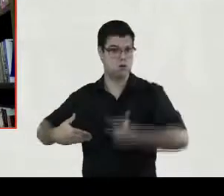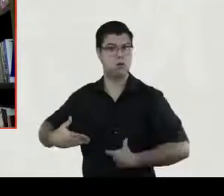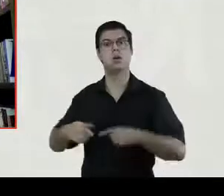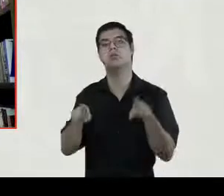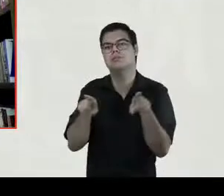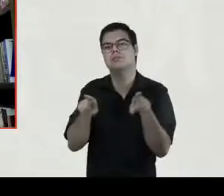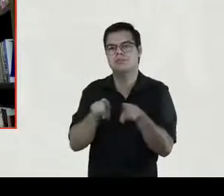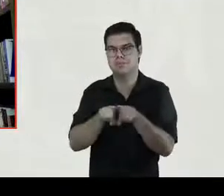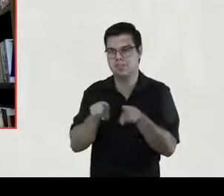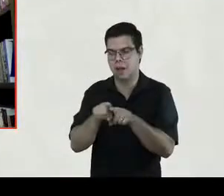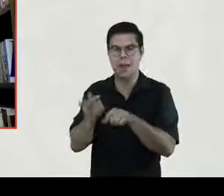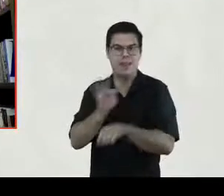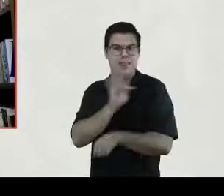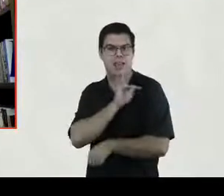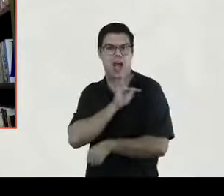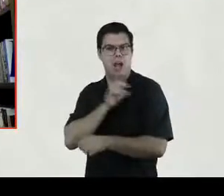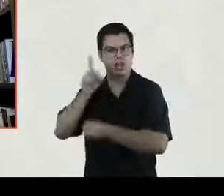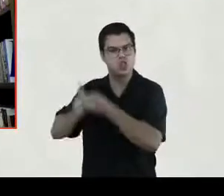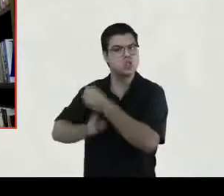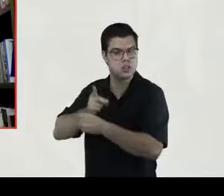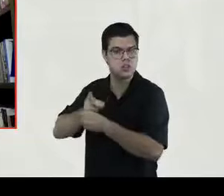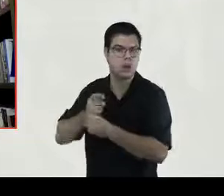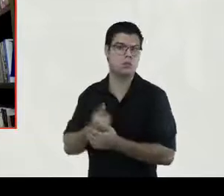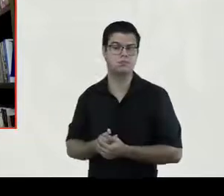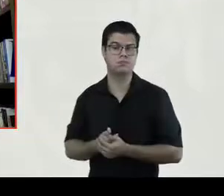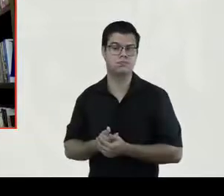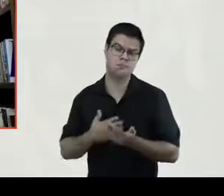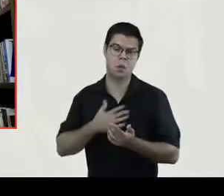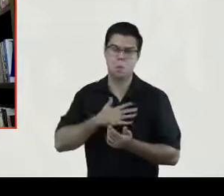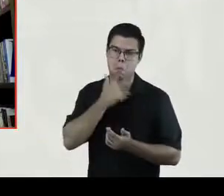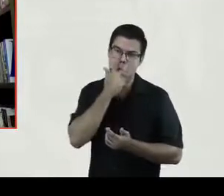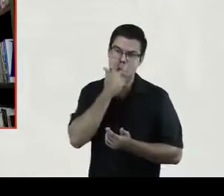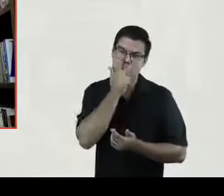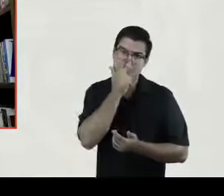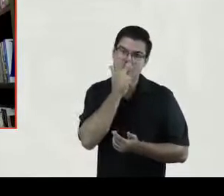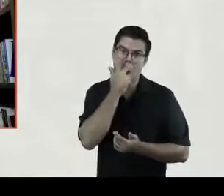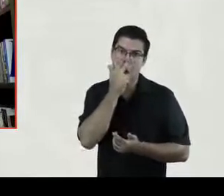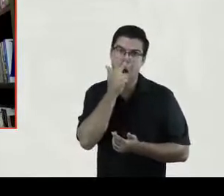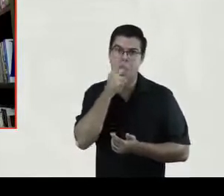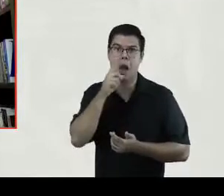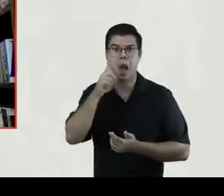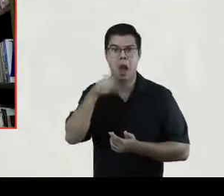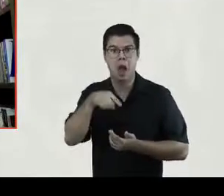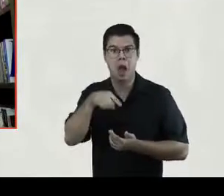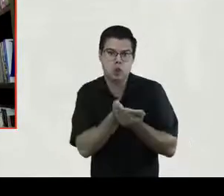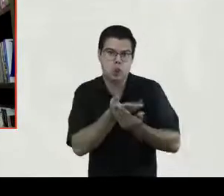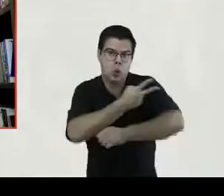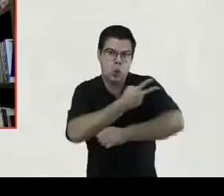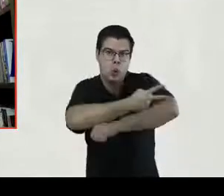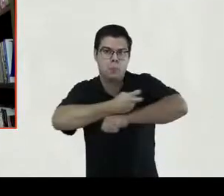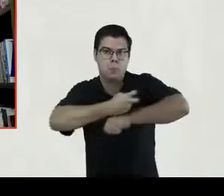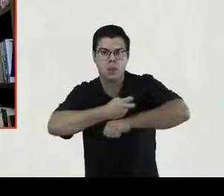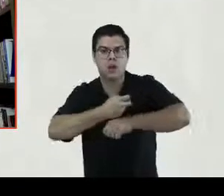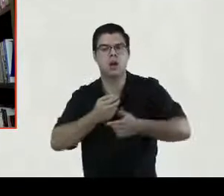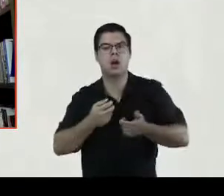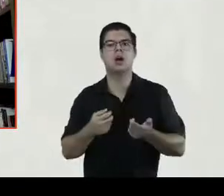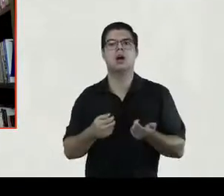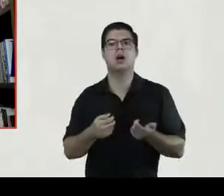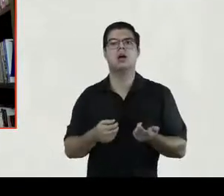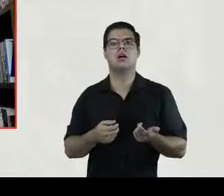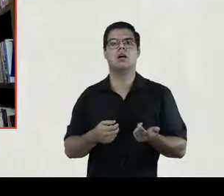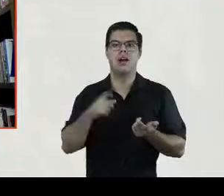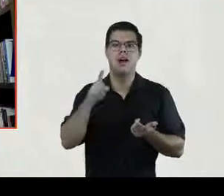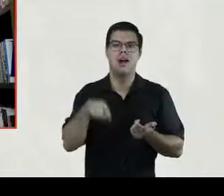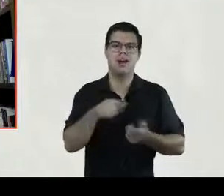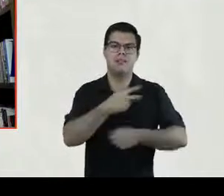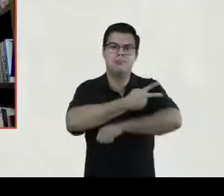aqui nesse caso as técnicas digitais. E aí me parece que seria um episteme, pelo que foi colocado até aqui, né, um